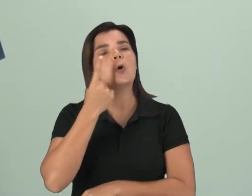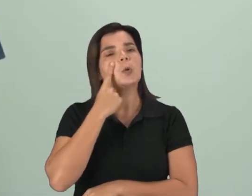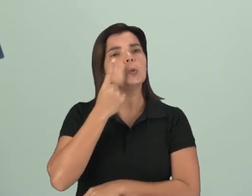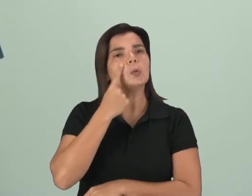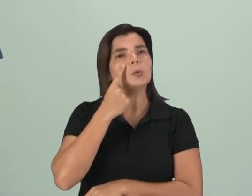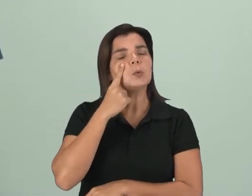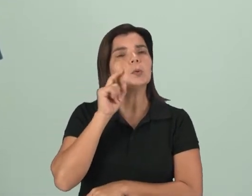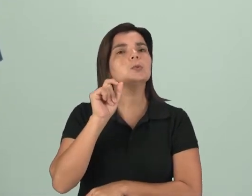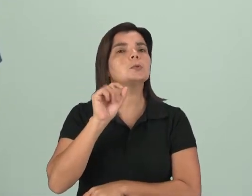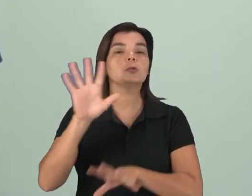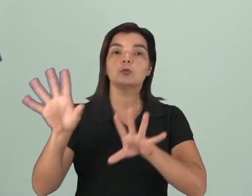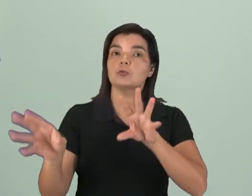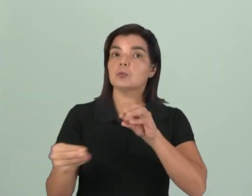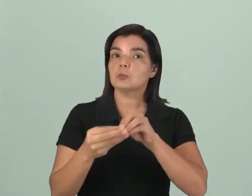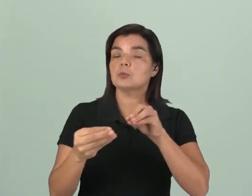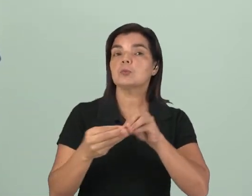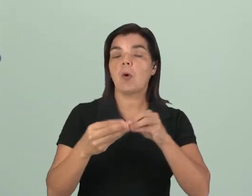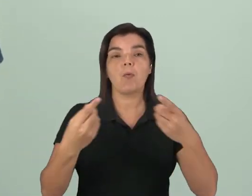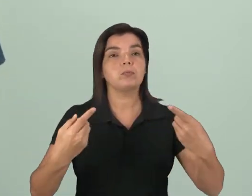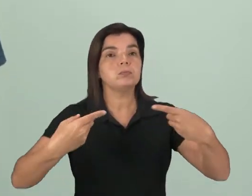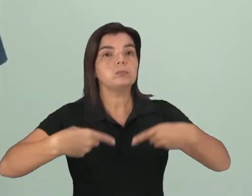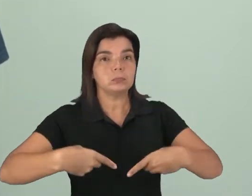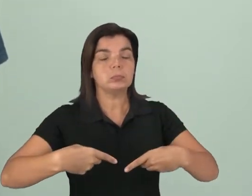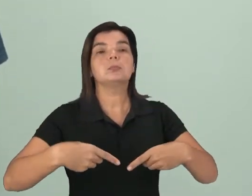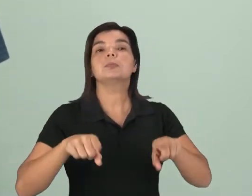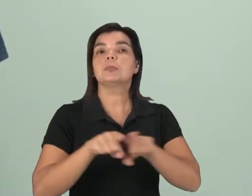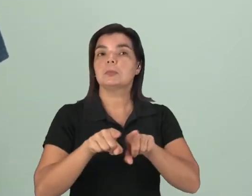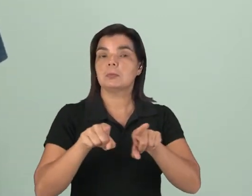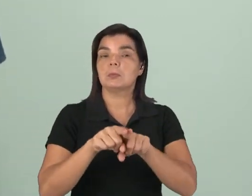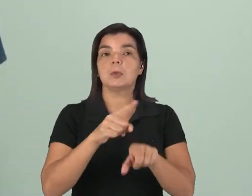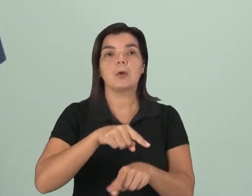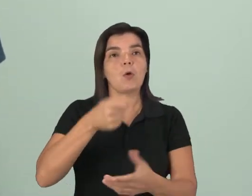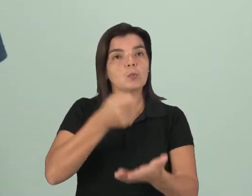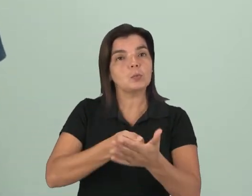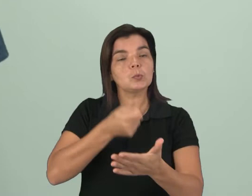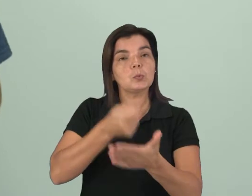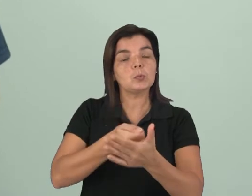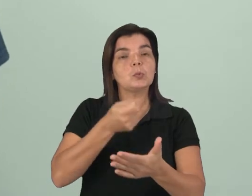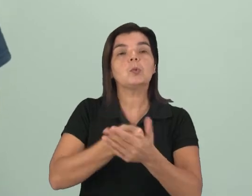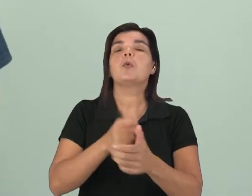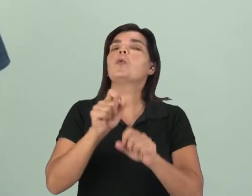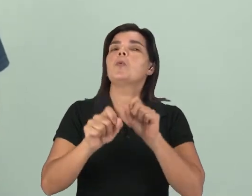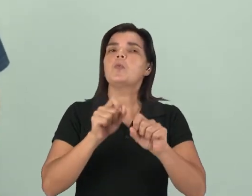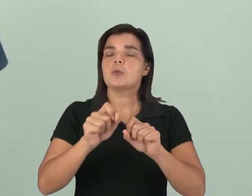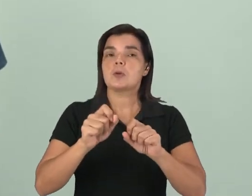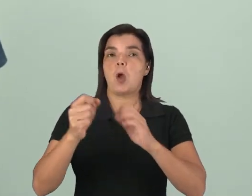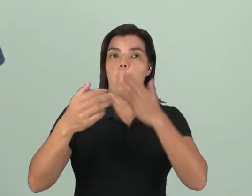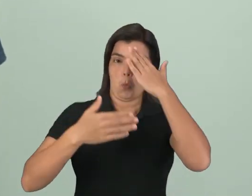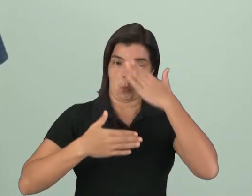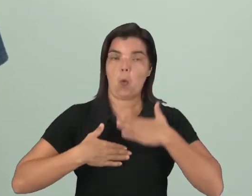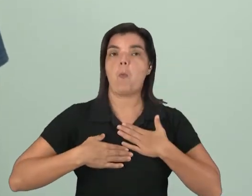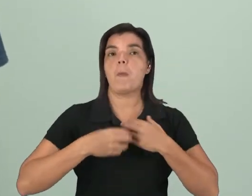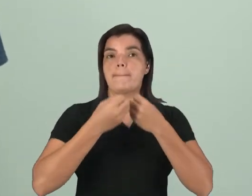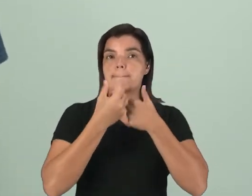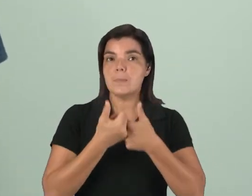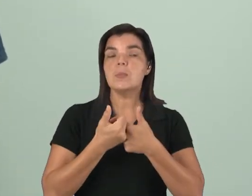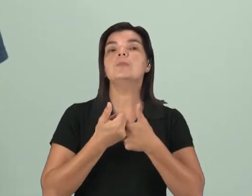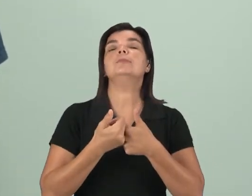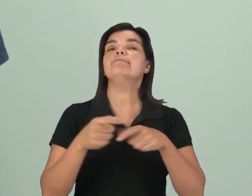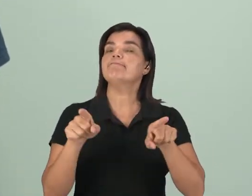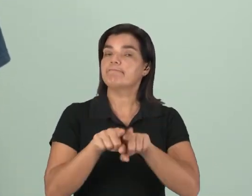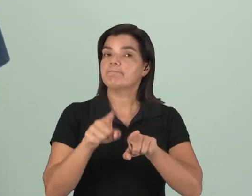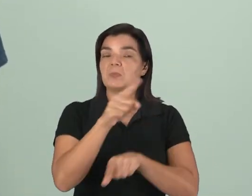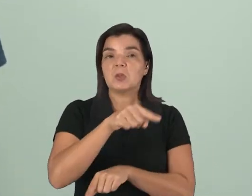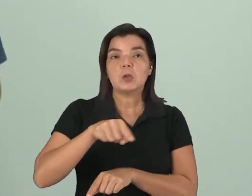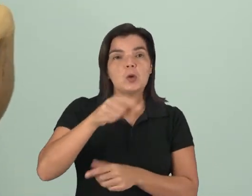são já incluídos em competições, que eles exigem, querendo ou não, uma forma física,